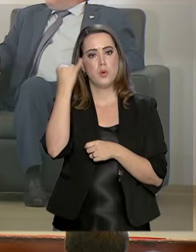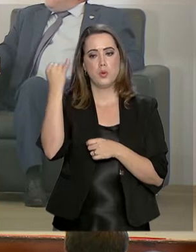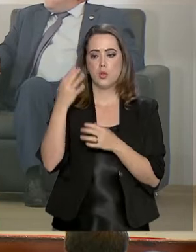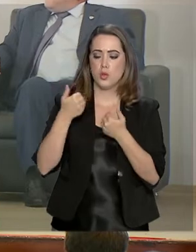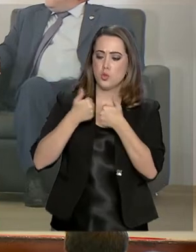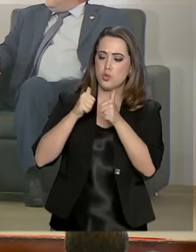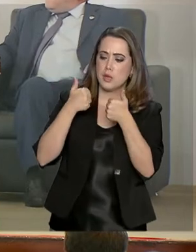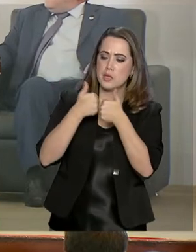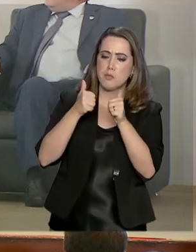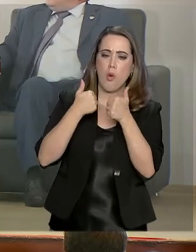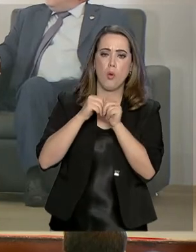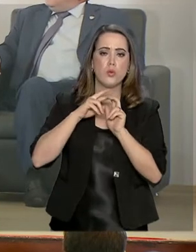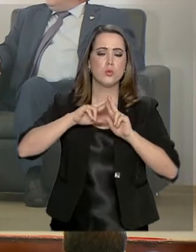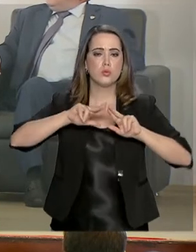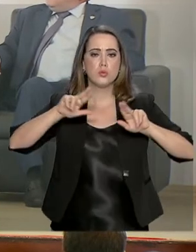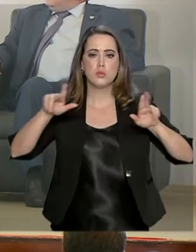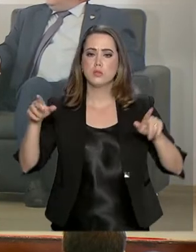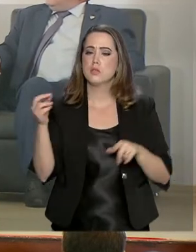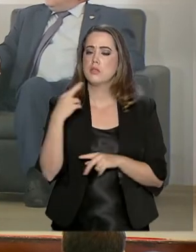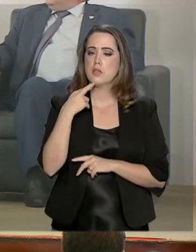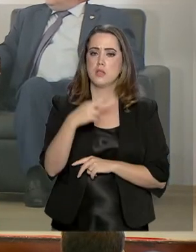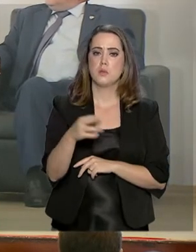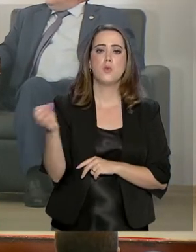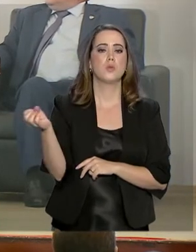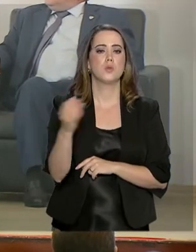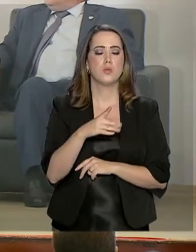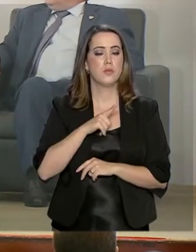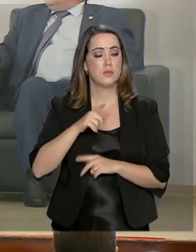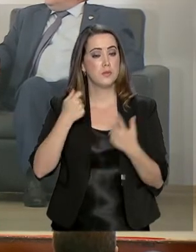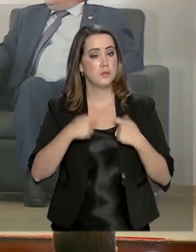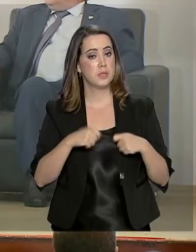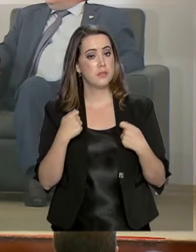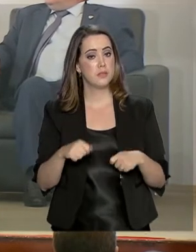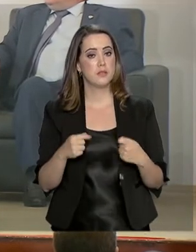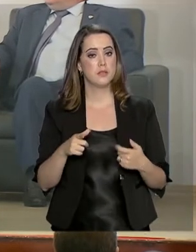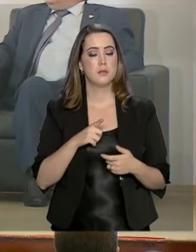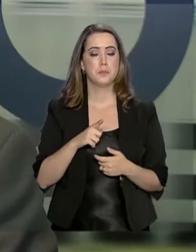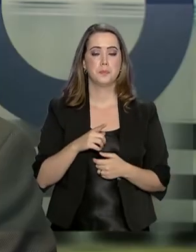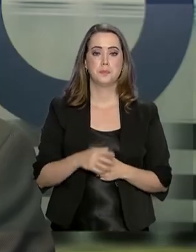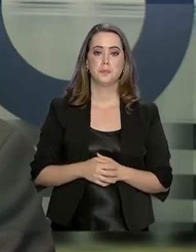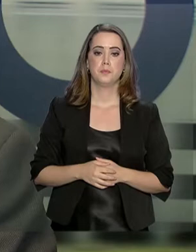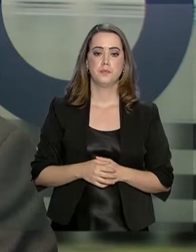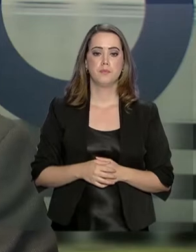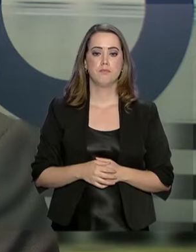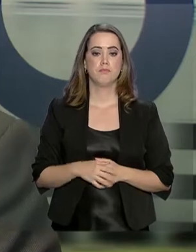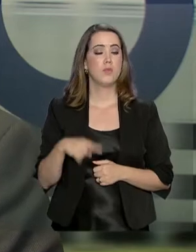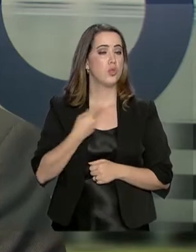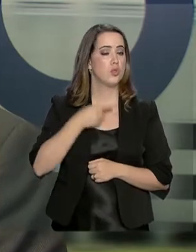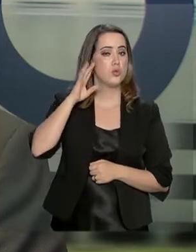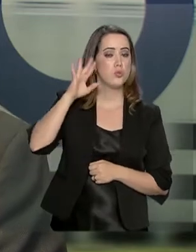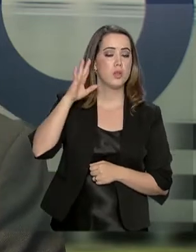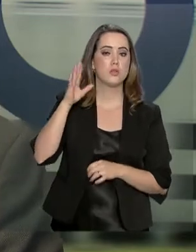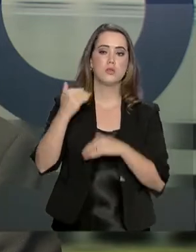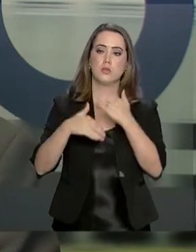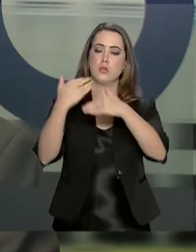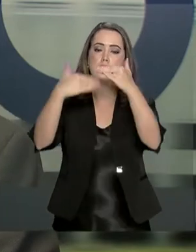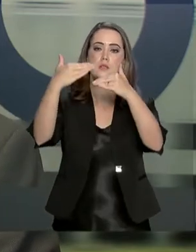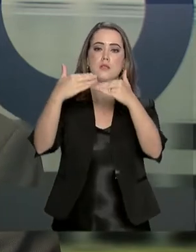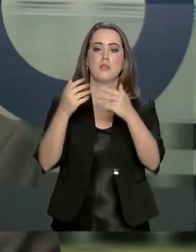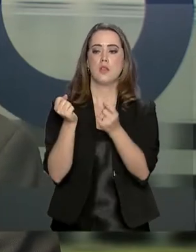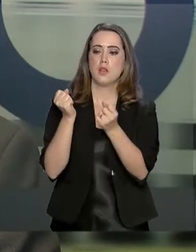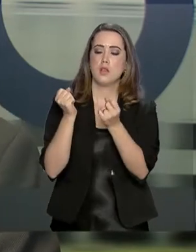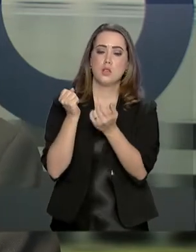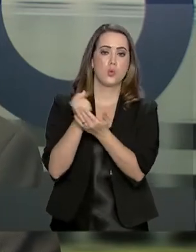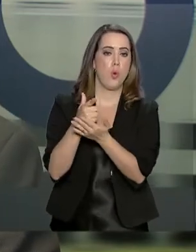logístico de todas essas soluções inovadoras que porventura apareçam. A gente imagina crescer o